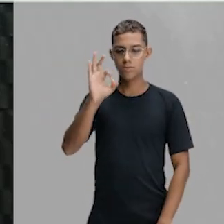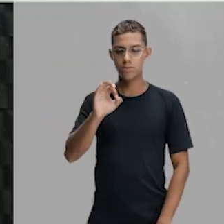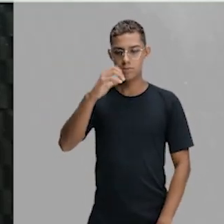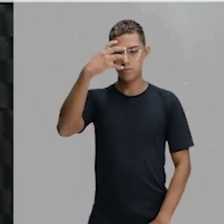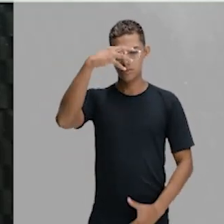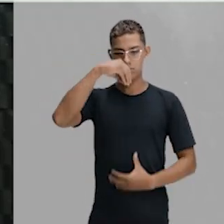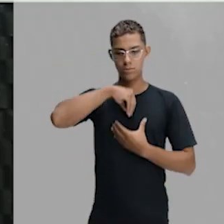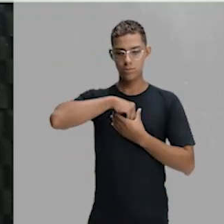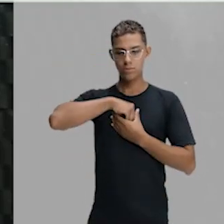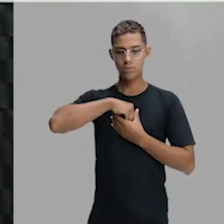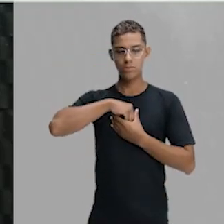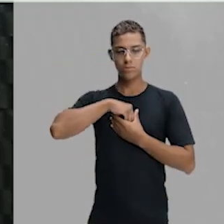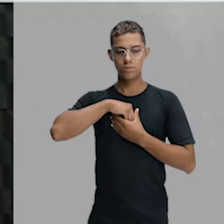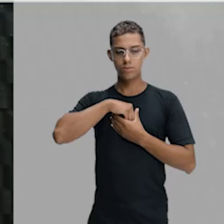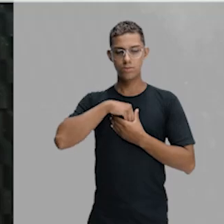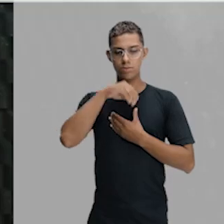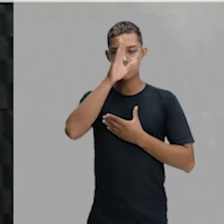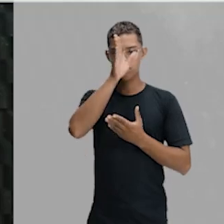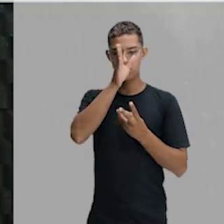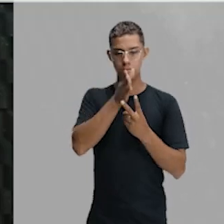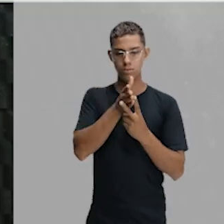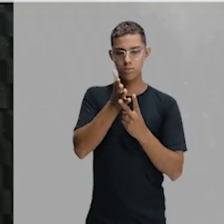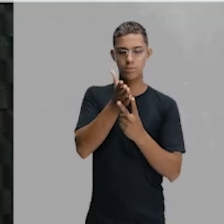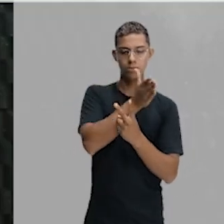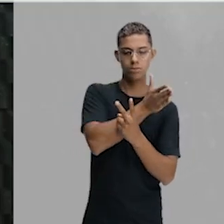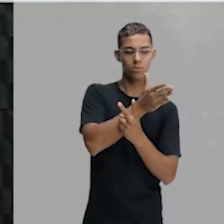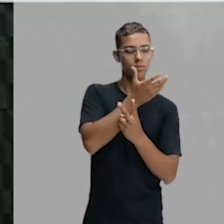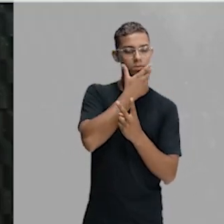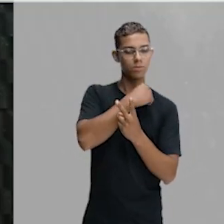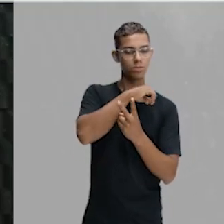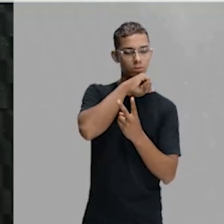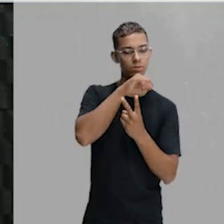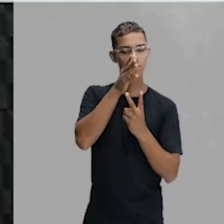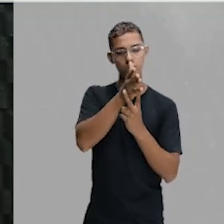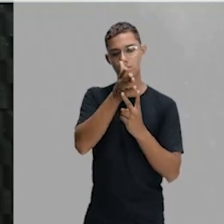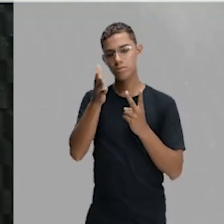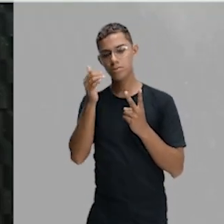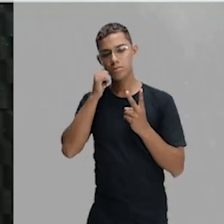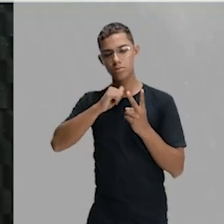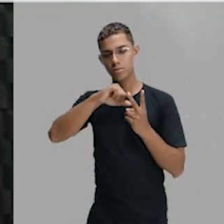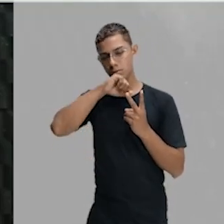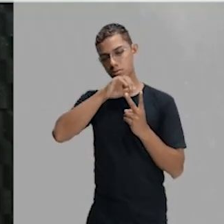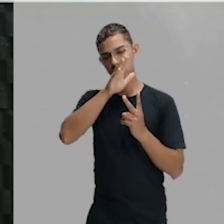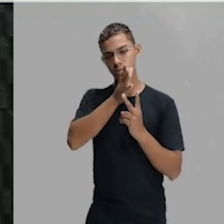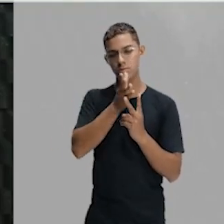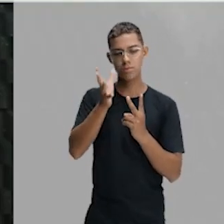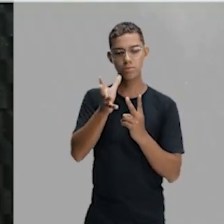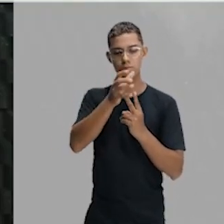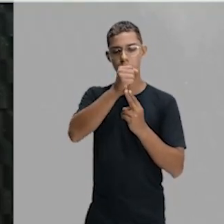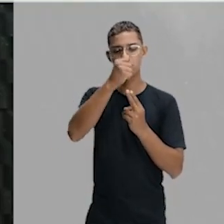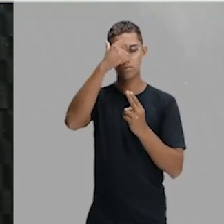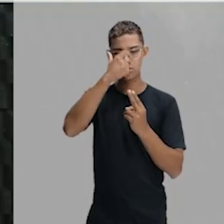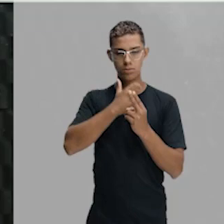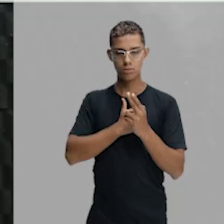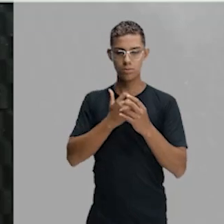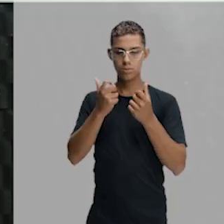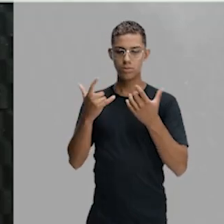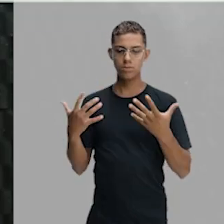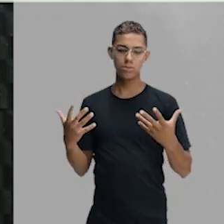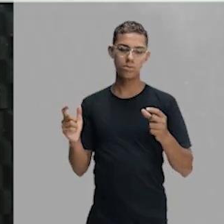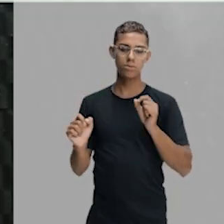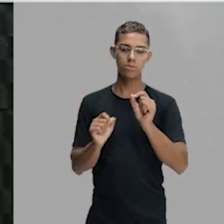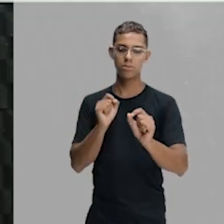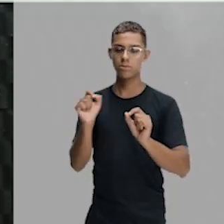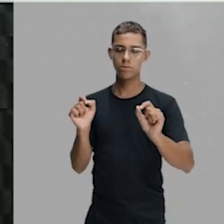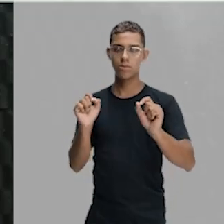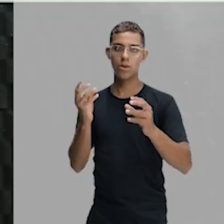dois fatores. Esses fatores eles vieram de quem? Dos genitores. Da mesma forma, a gente vai tá falando aqui com relação